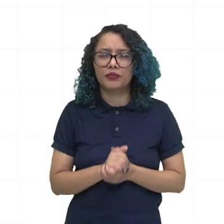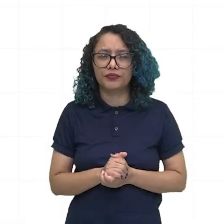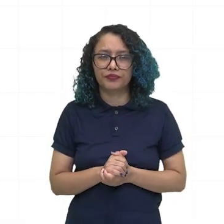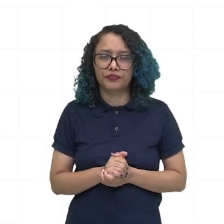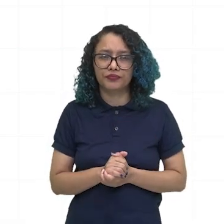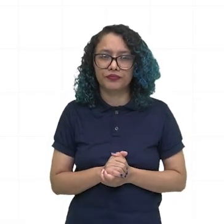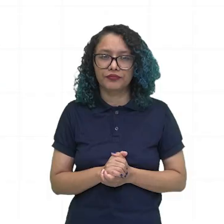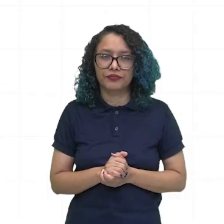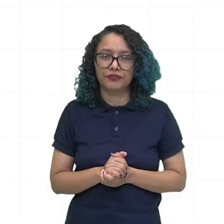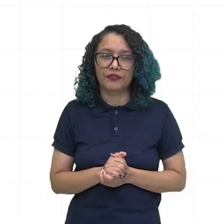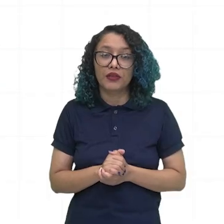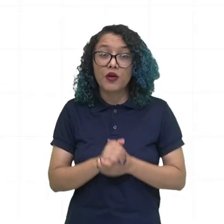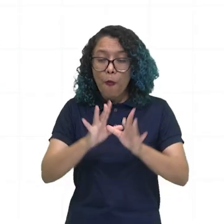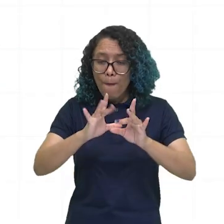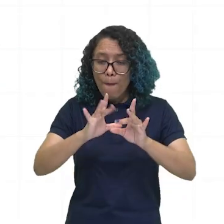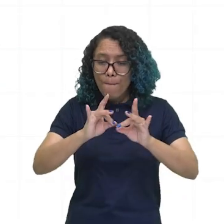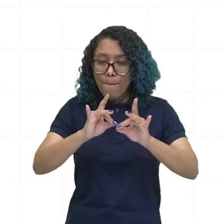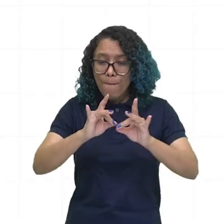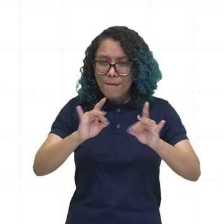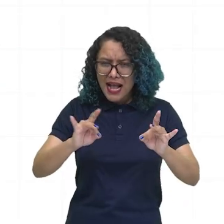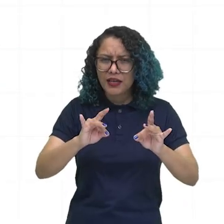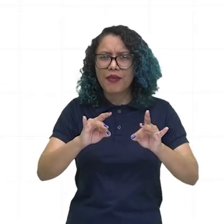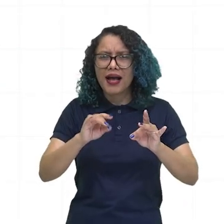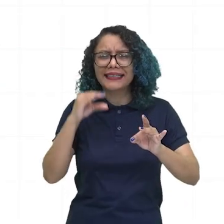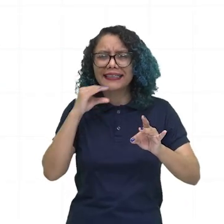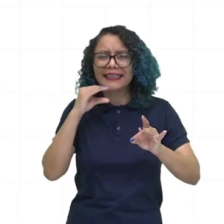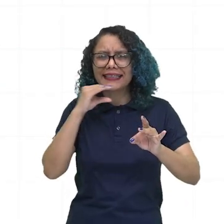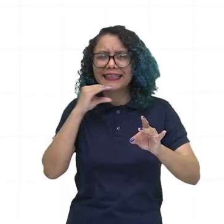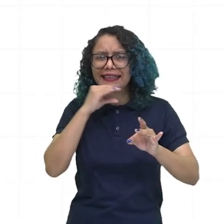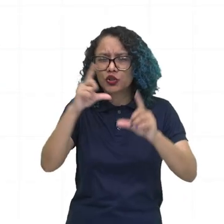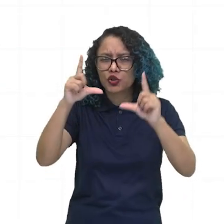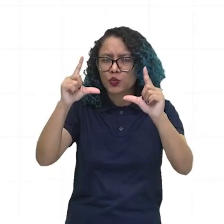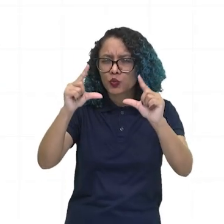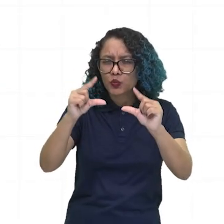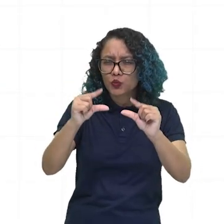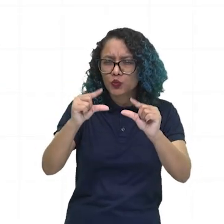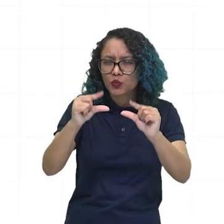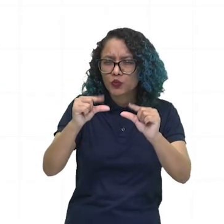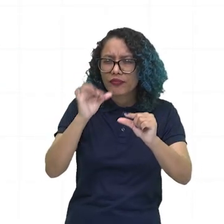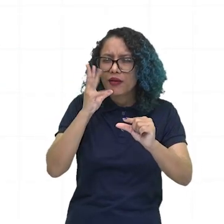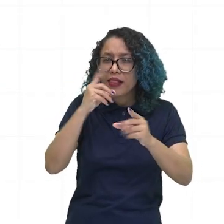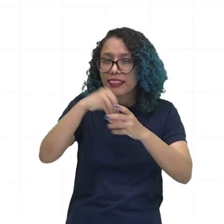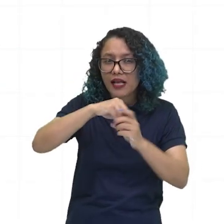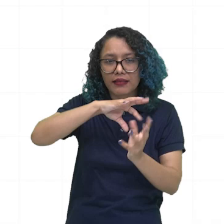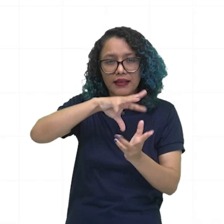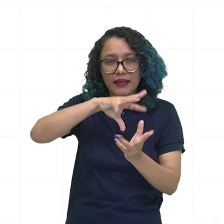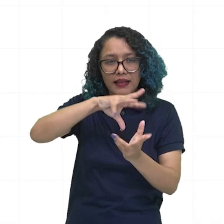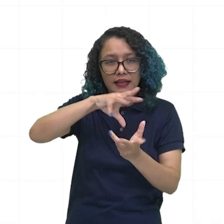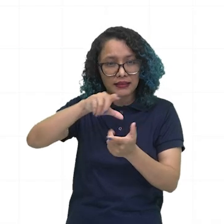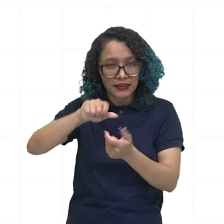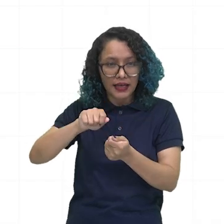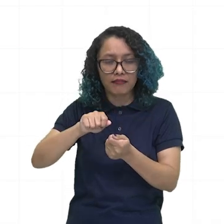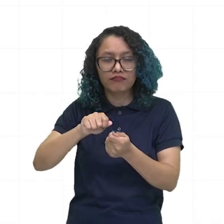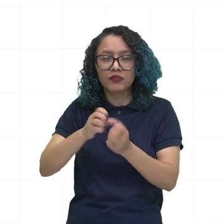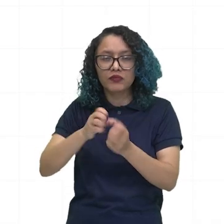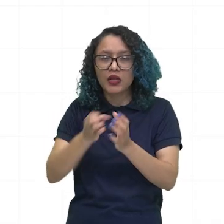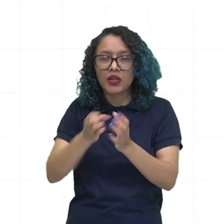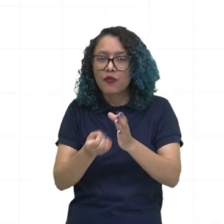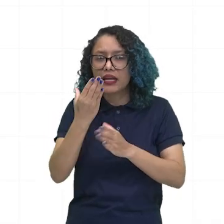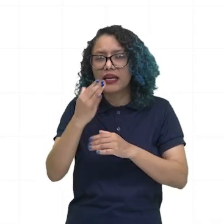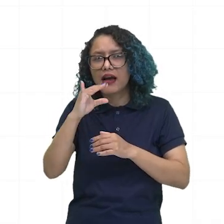do resfriamento lento do magma no interior da Terra, formando